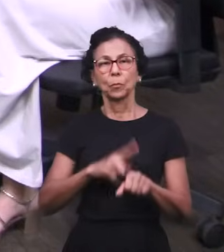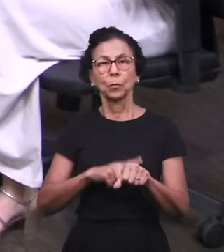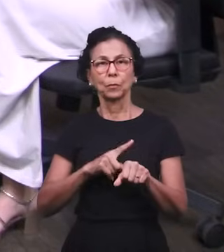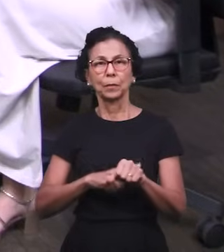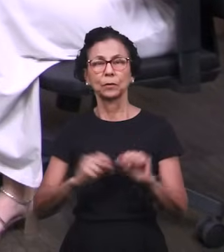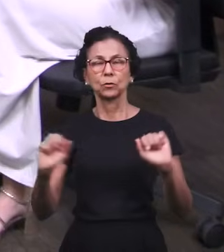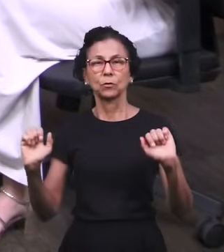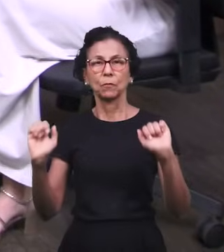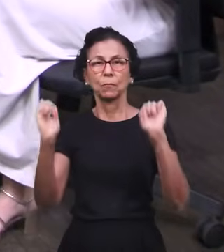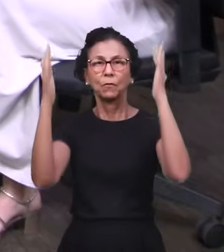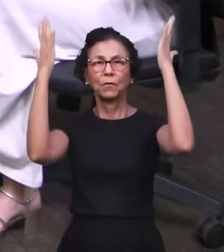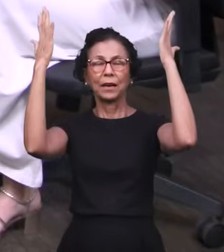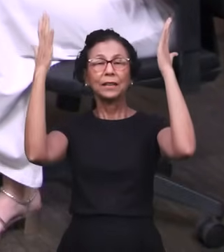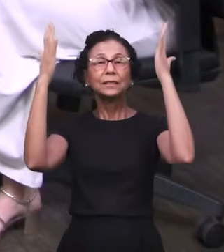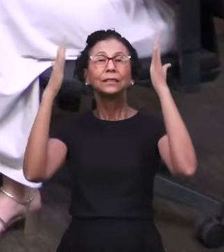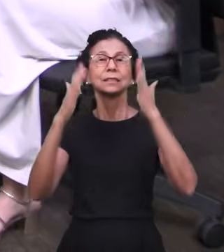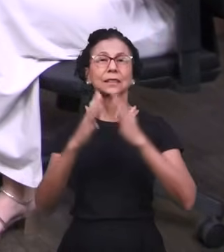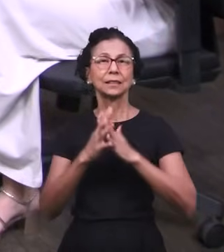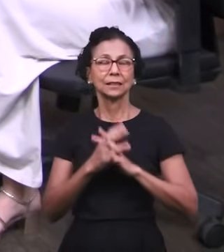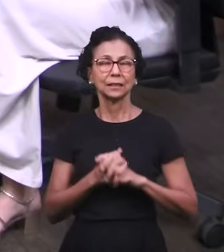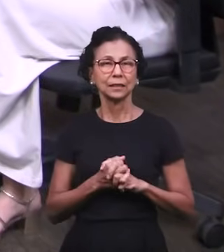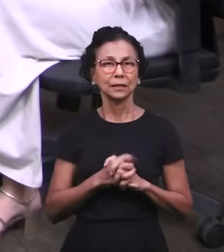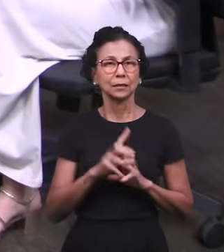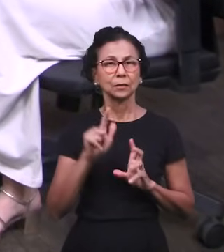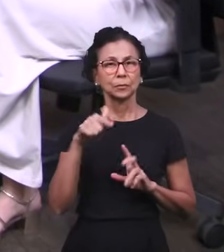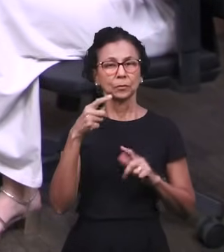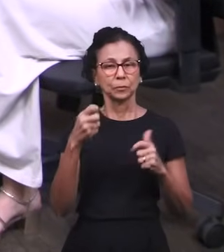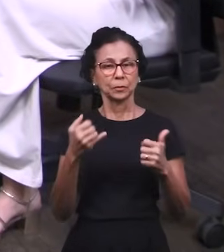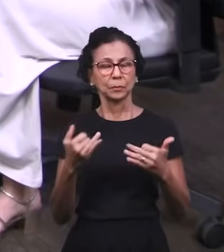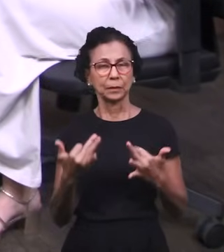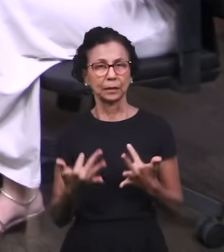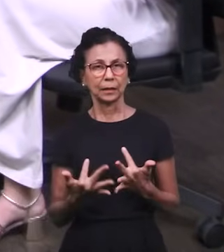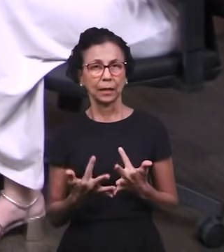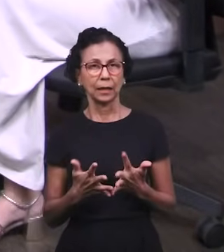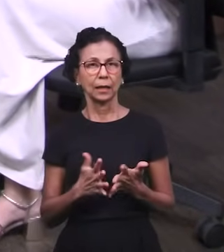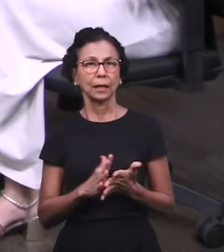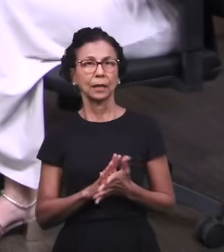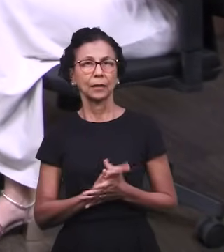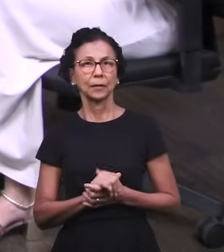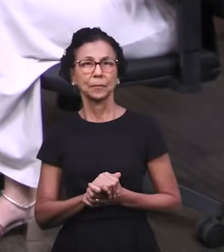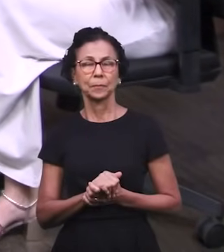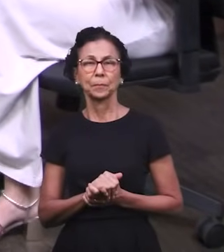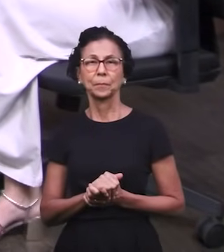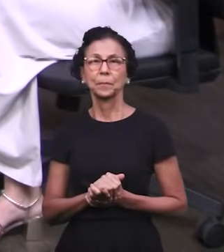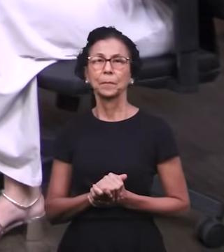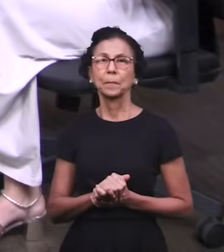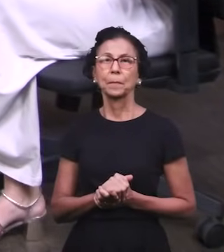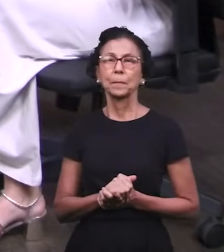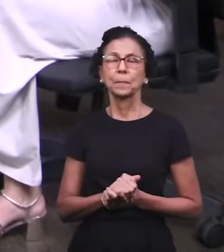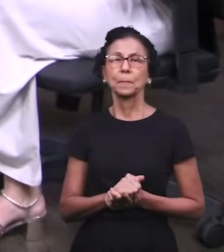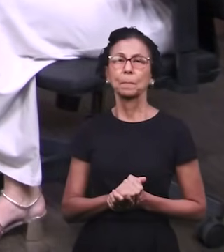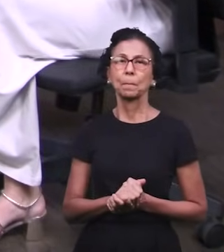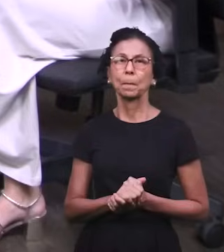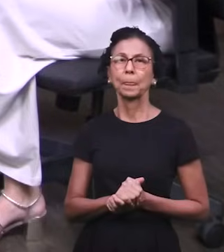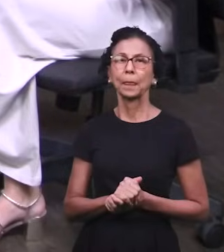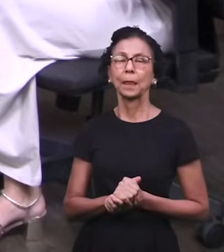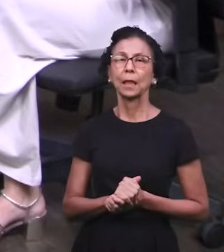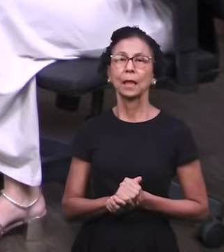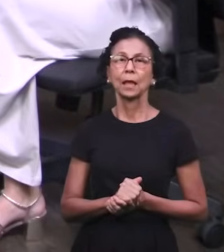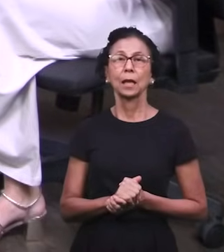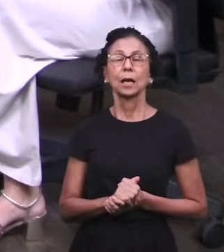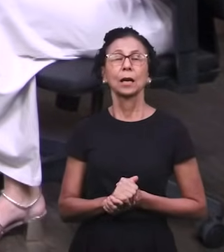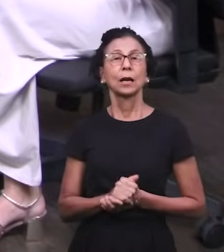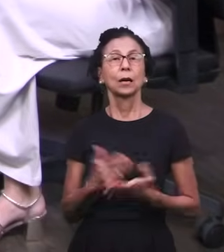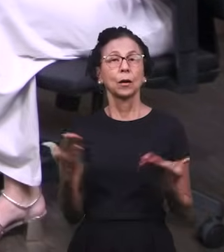muita gente, o Natal para o pai foi a entrega do filho para morrer em nosso lugar, né?